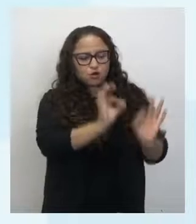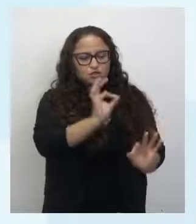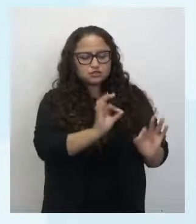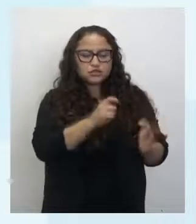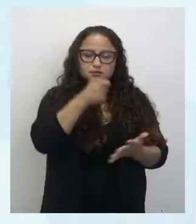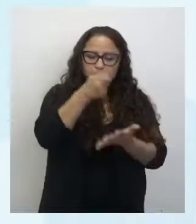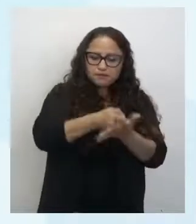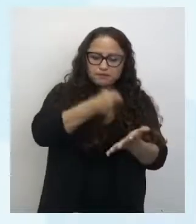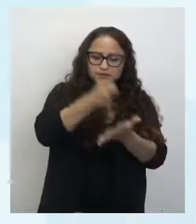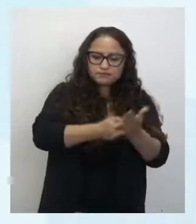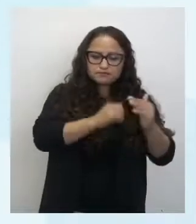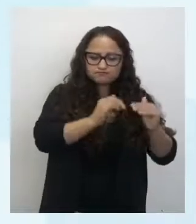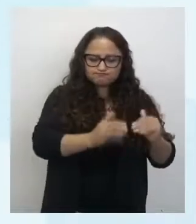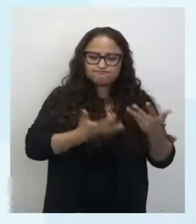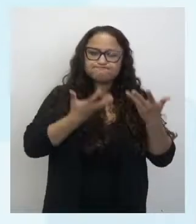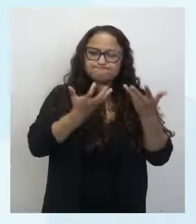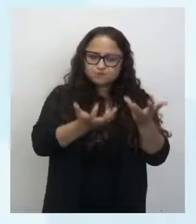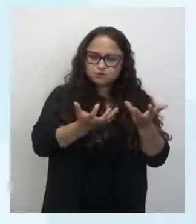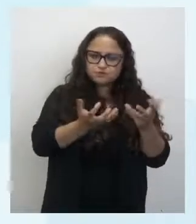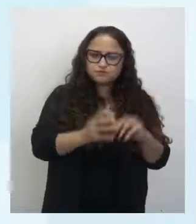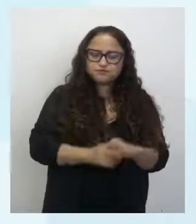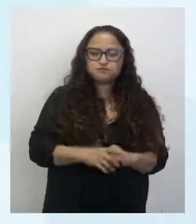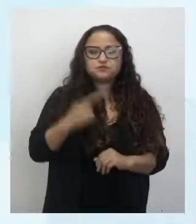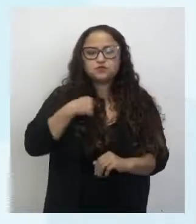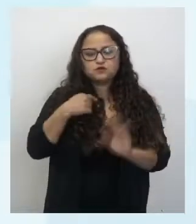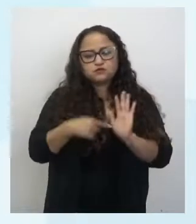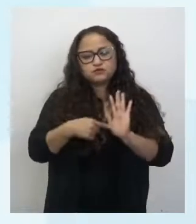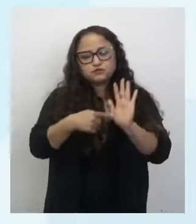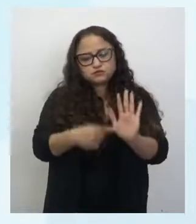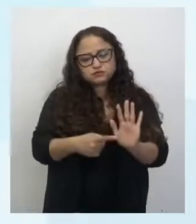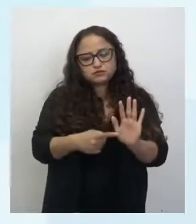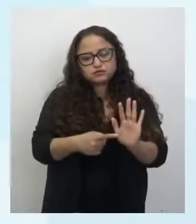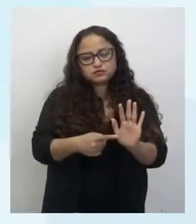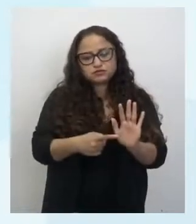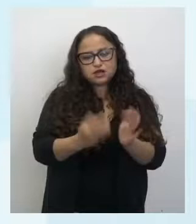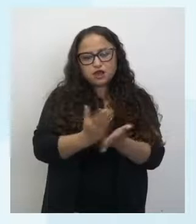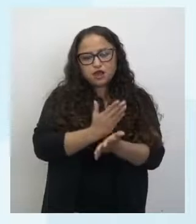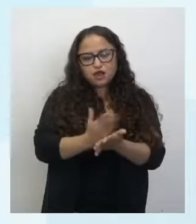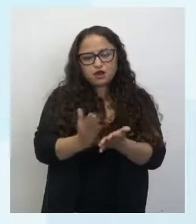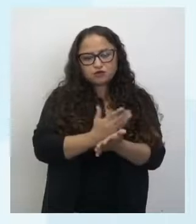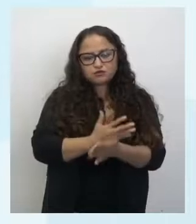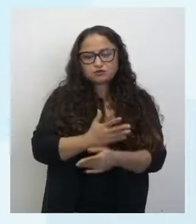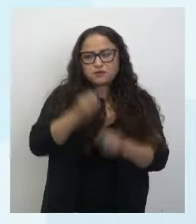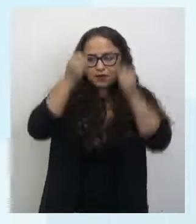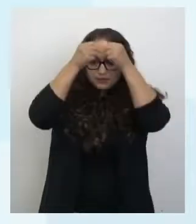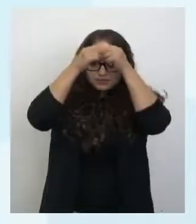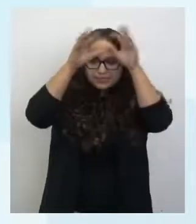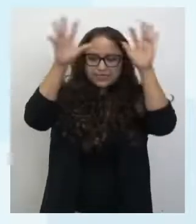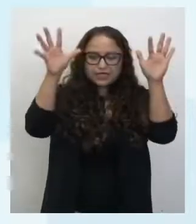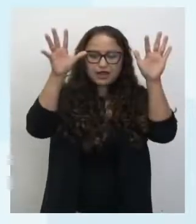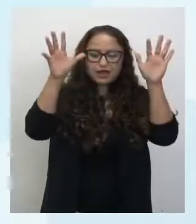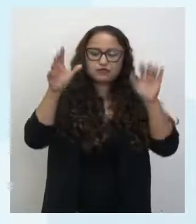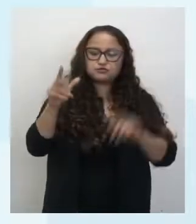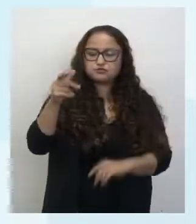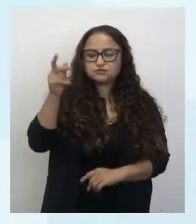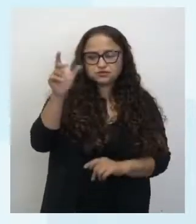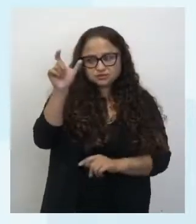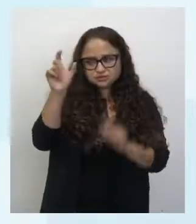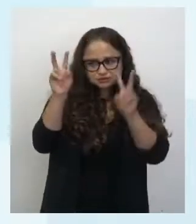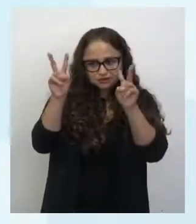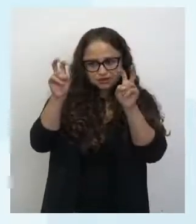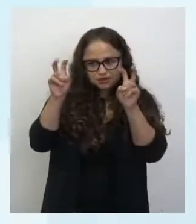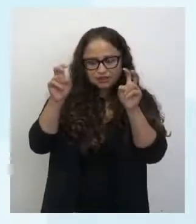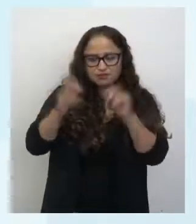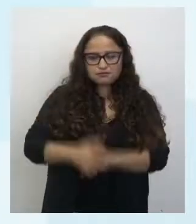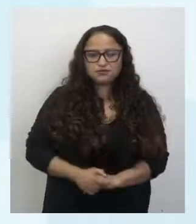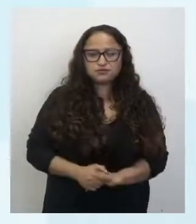Reivindicar os seus direitos, tá? Então, aqui eu vou citar algumas coisas para vocês, para poder ficar mais esclarecido, né, esse assunto, tá? Em relação a